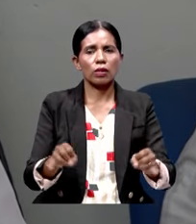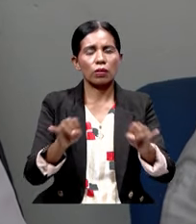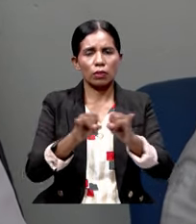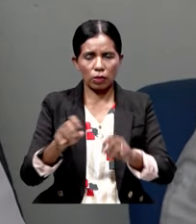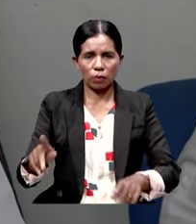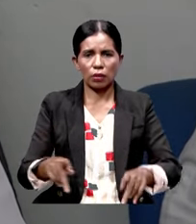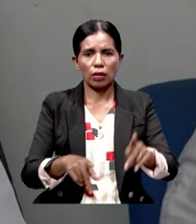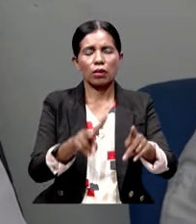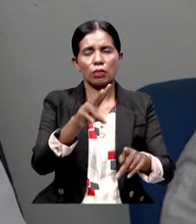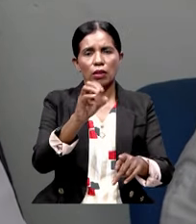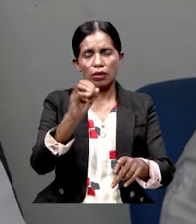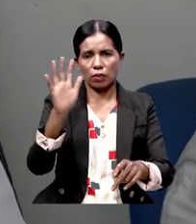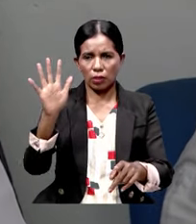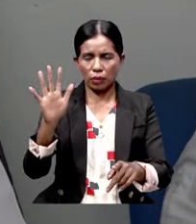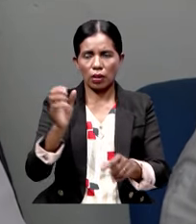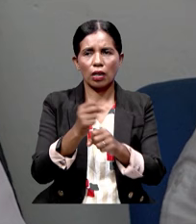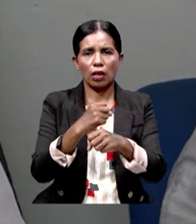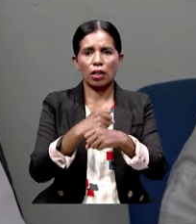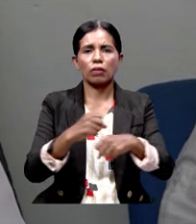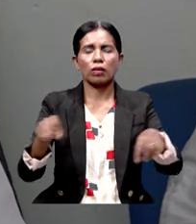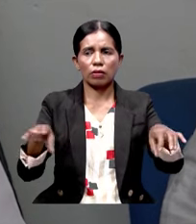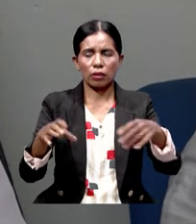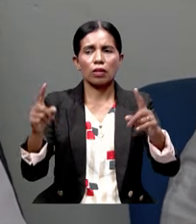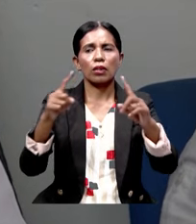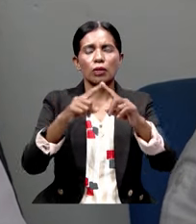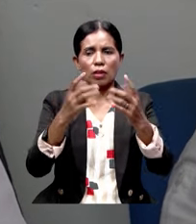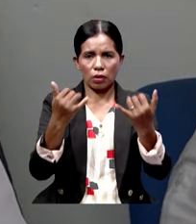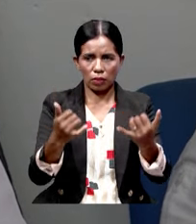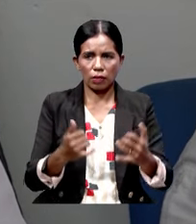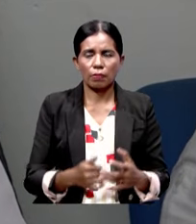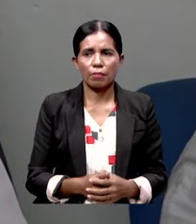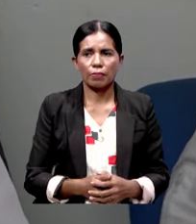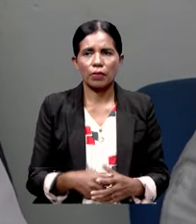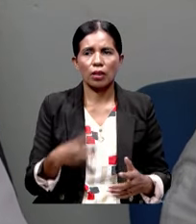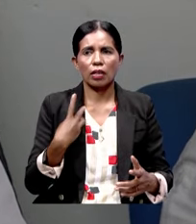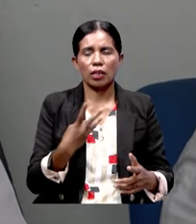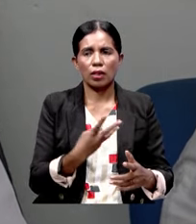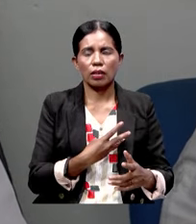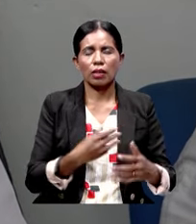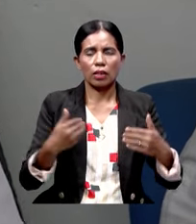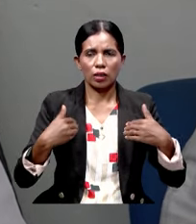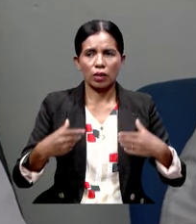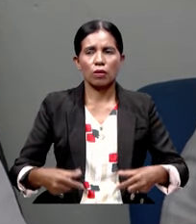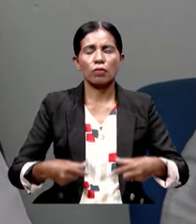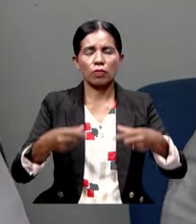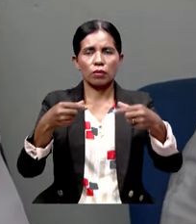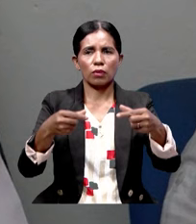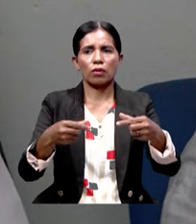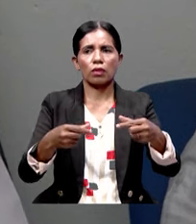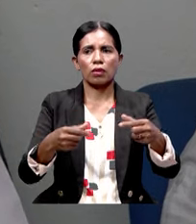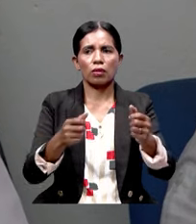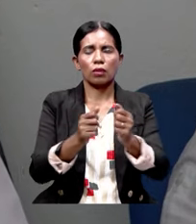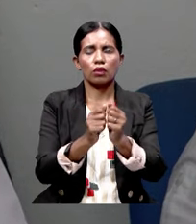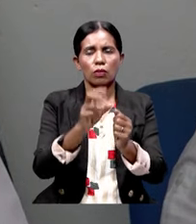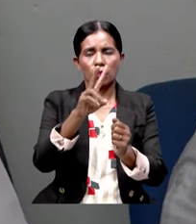desde 2005, a Launi e Knar, Maito e Loran, e foi uma atribuição total. Desde